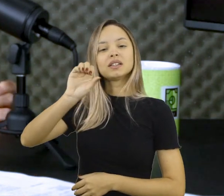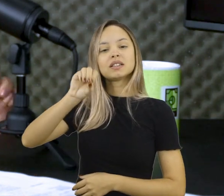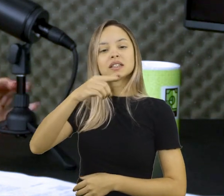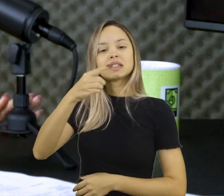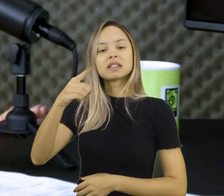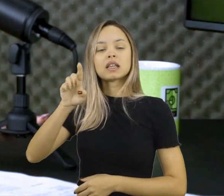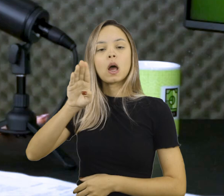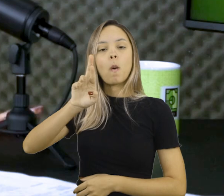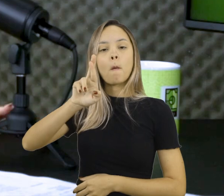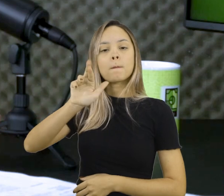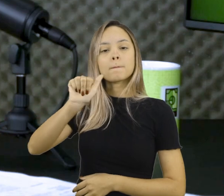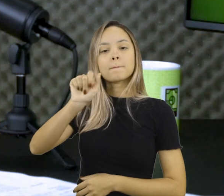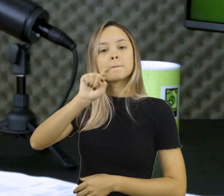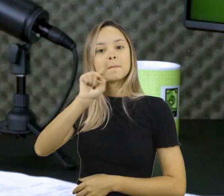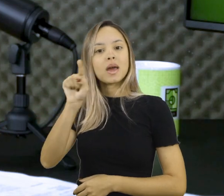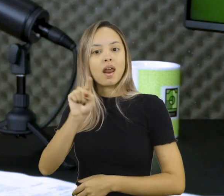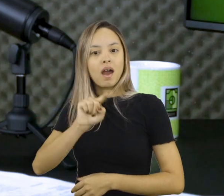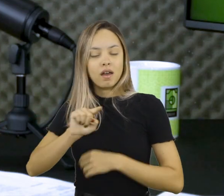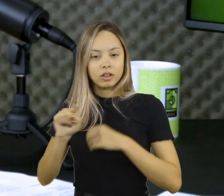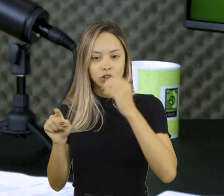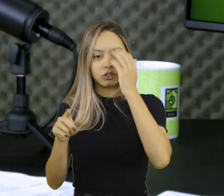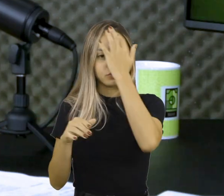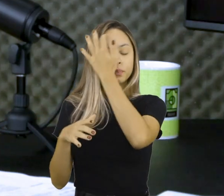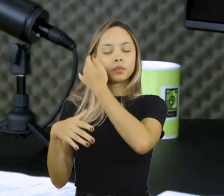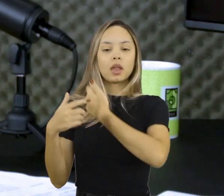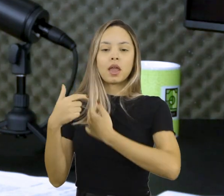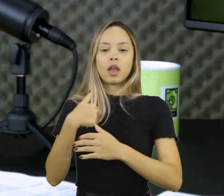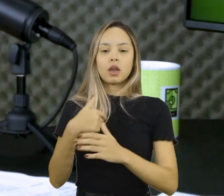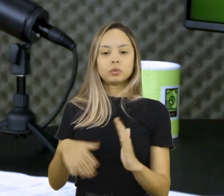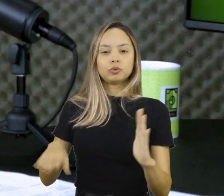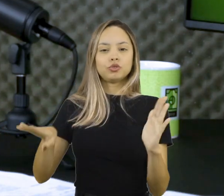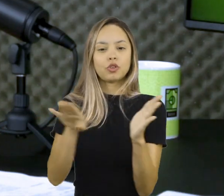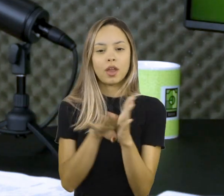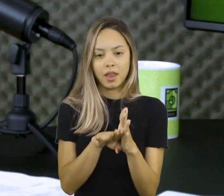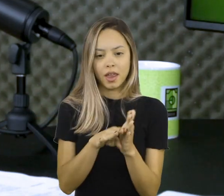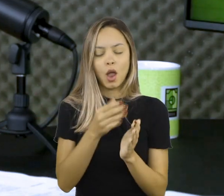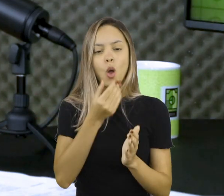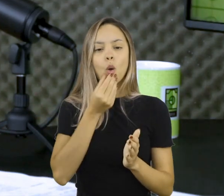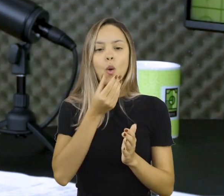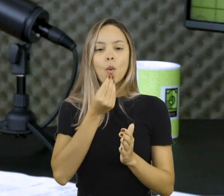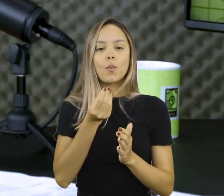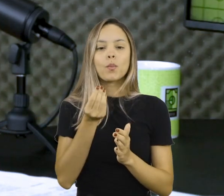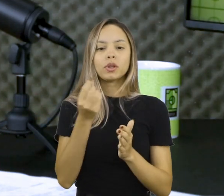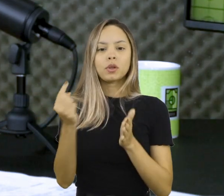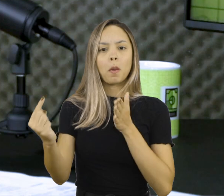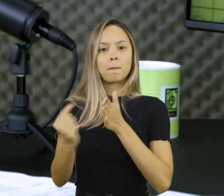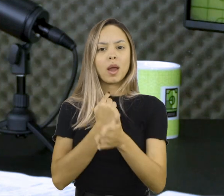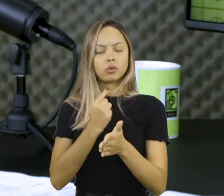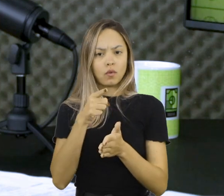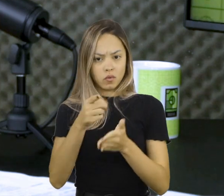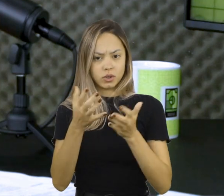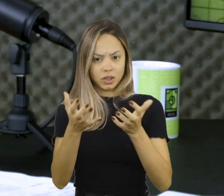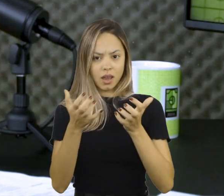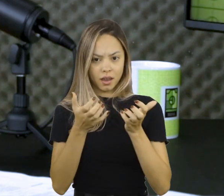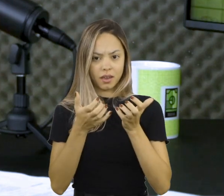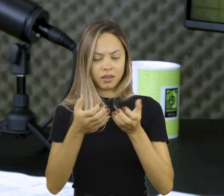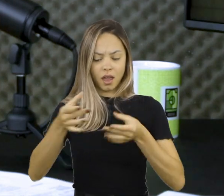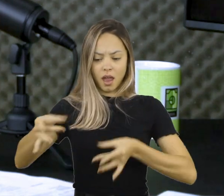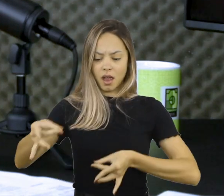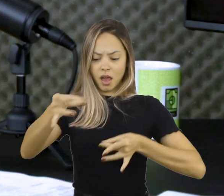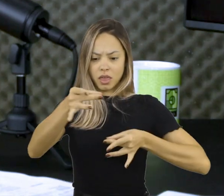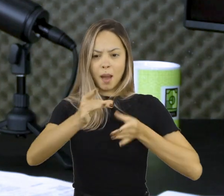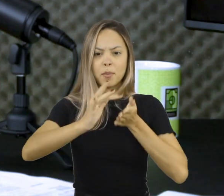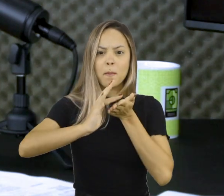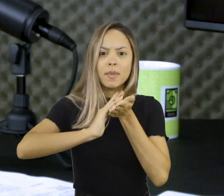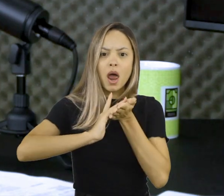e quando eu cheguei eu eu estava sozinha ele disse a senhora deseja o cardápio em brailey eu tomei um susto né